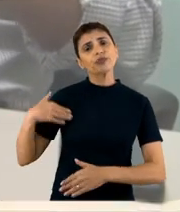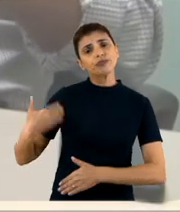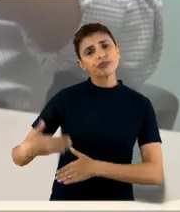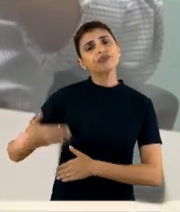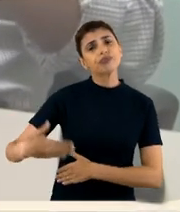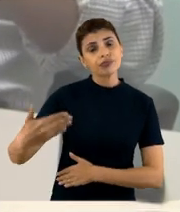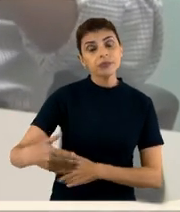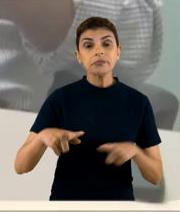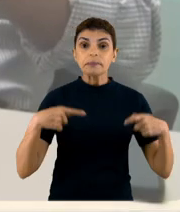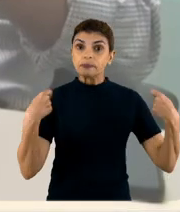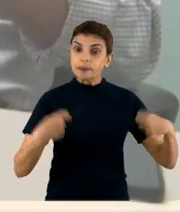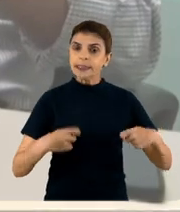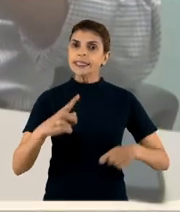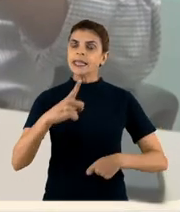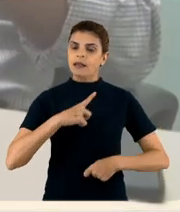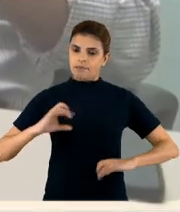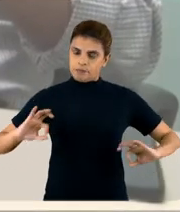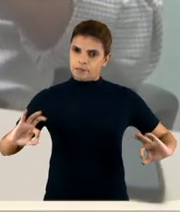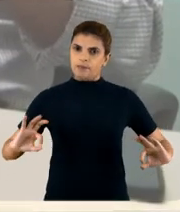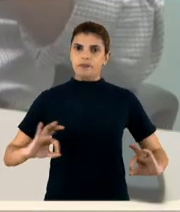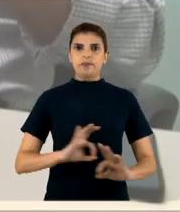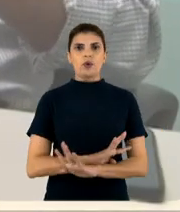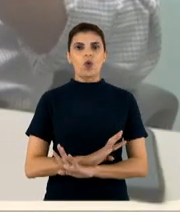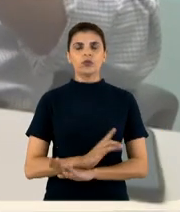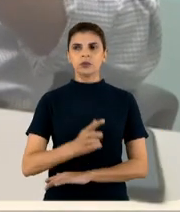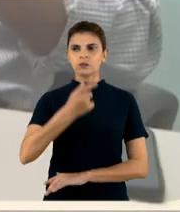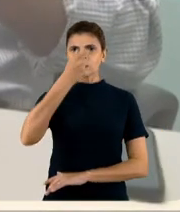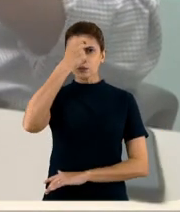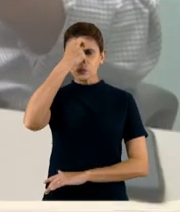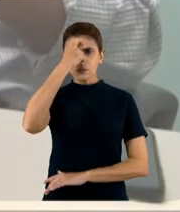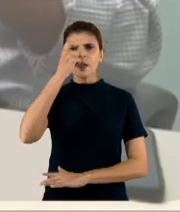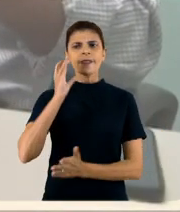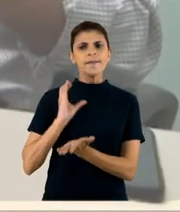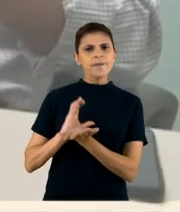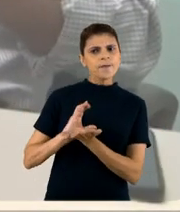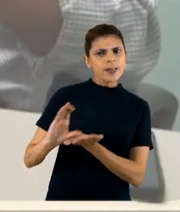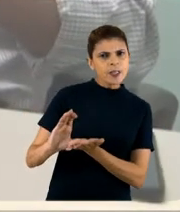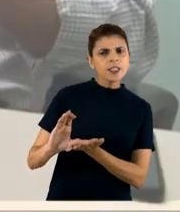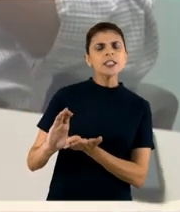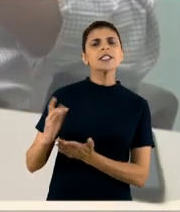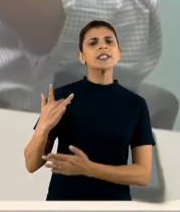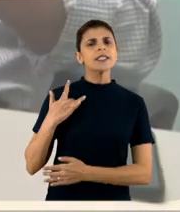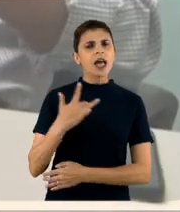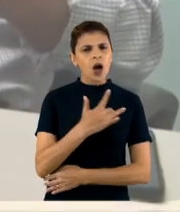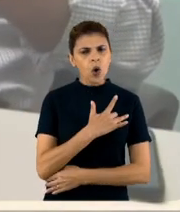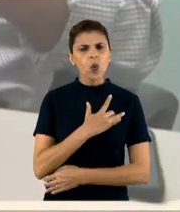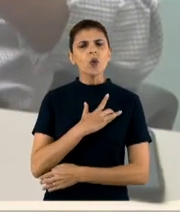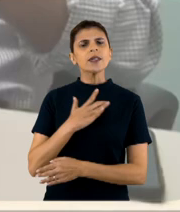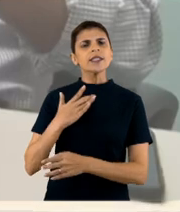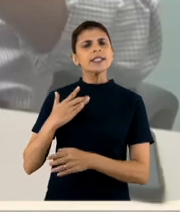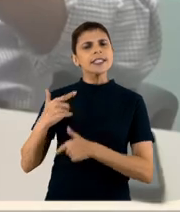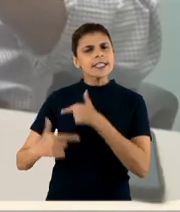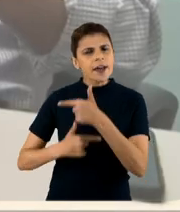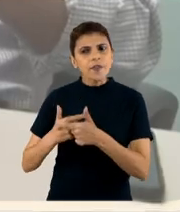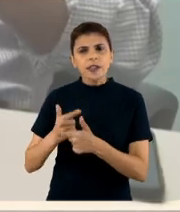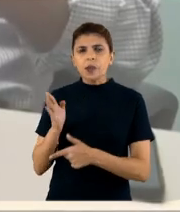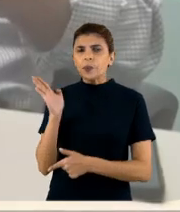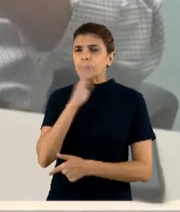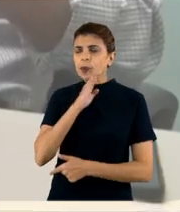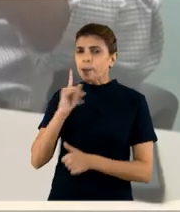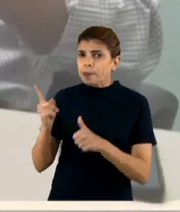vão continuar acontecendo. Então, é preciso que a gente esteja pronto novamente. É preciso investir na estruturação dos serviços de saúde, principalmente de